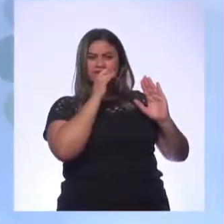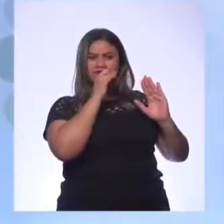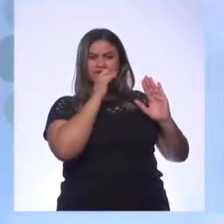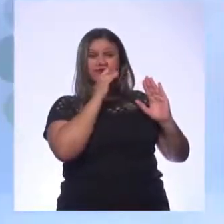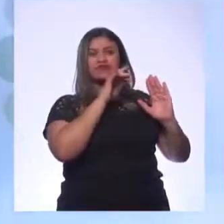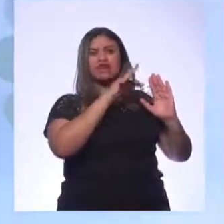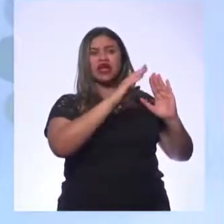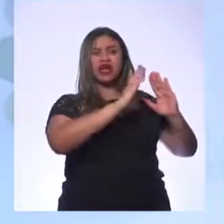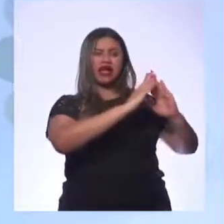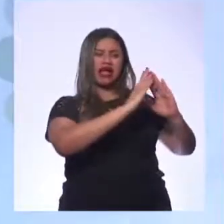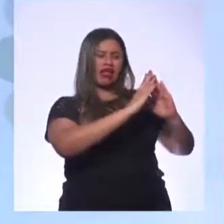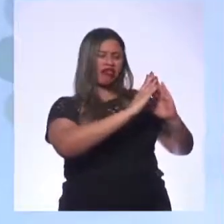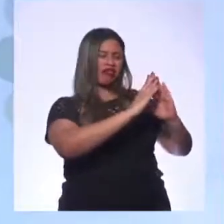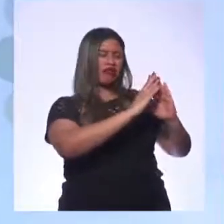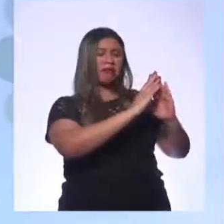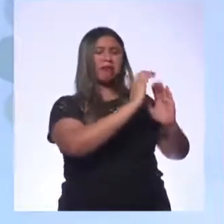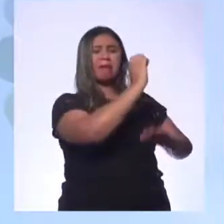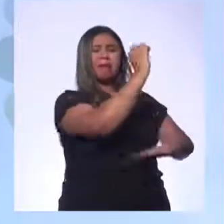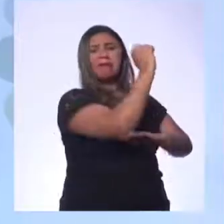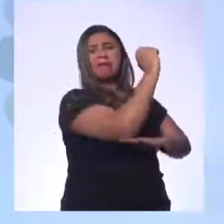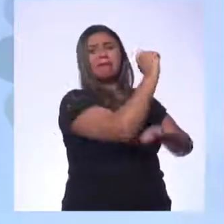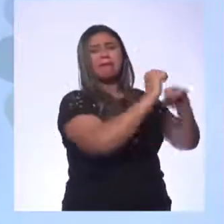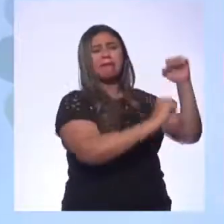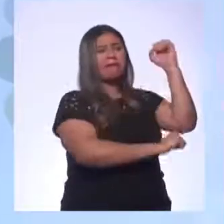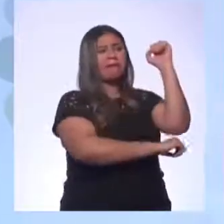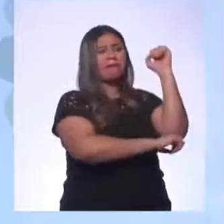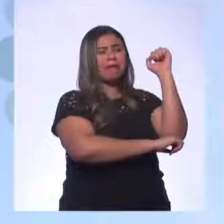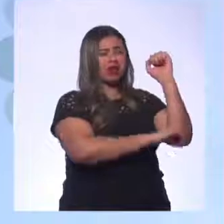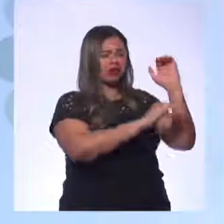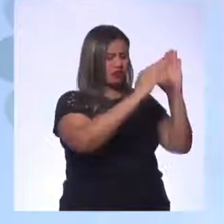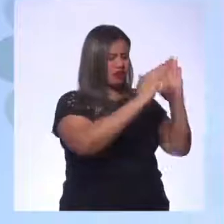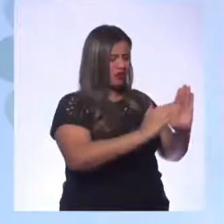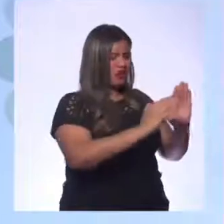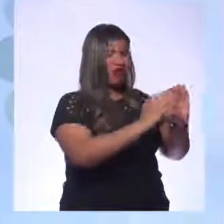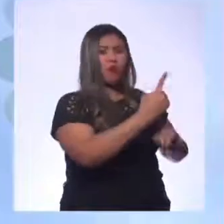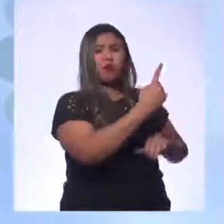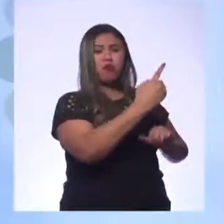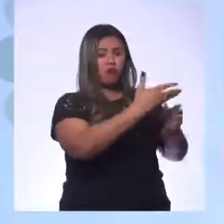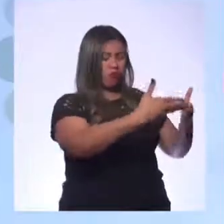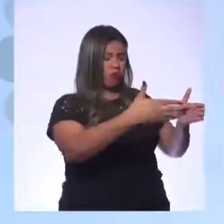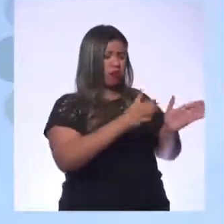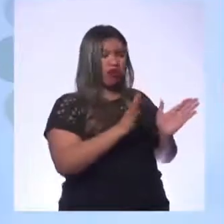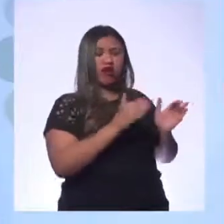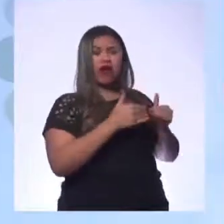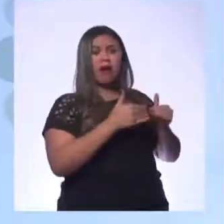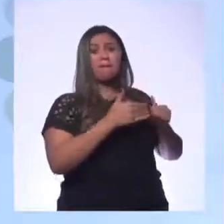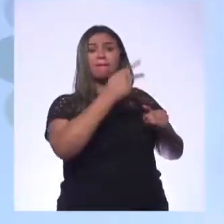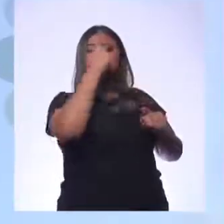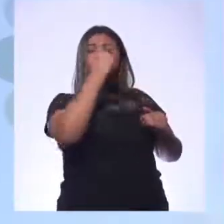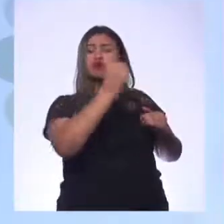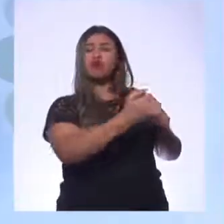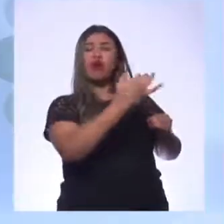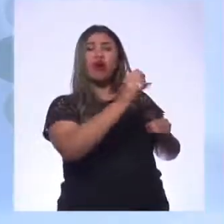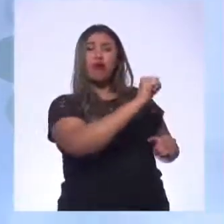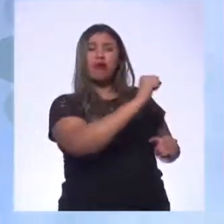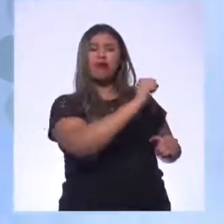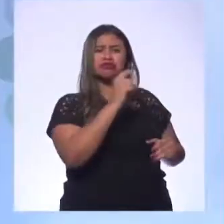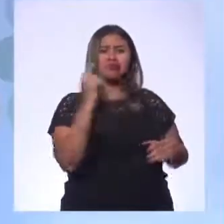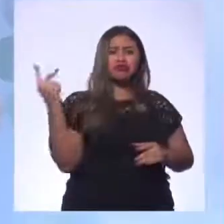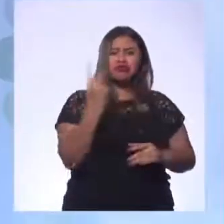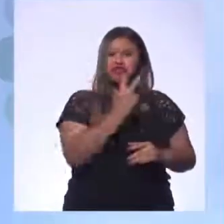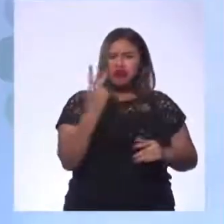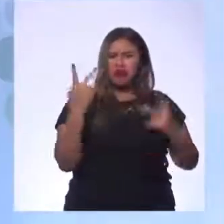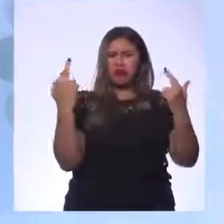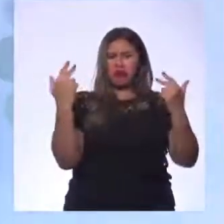aquele cara que nasceu no barraquinho de madeira ali, que é só um cômodo e mora 8 pessoas naquele cômodo. Então, ambos têm a